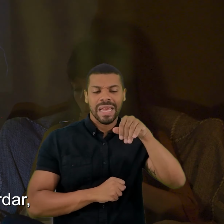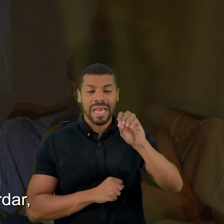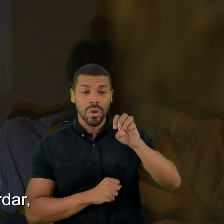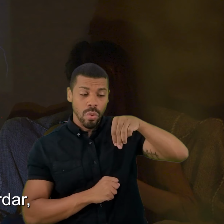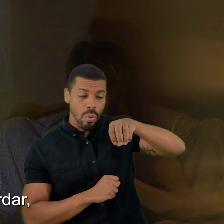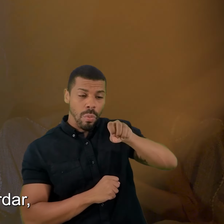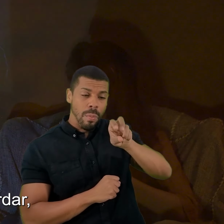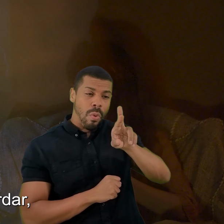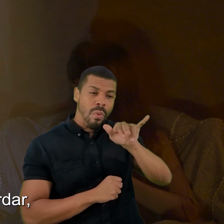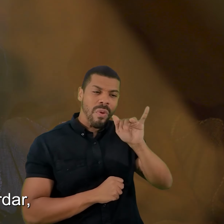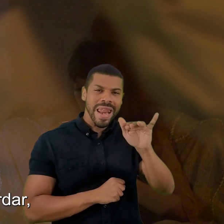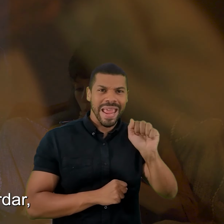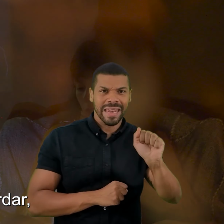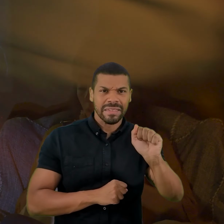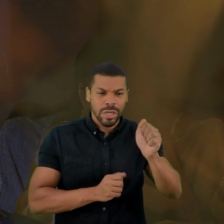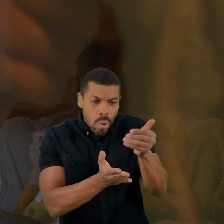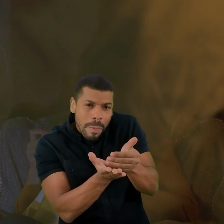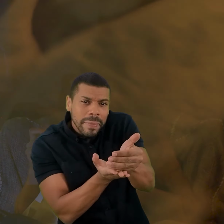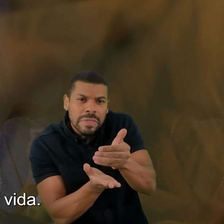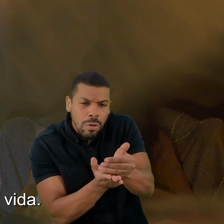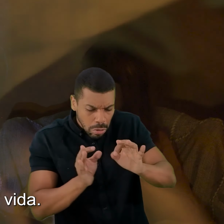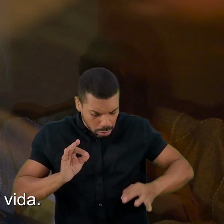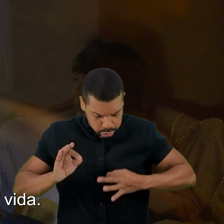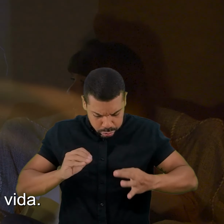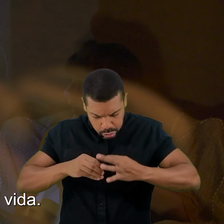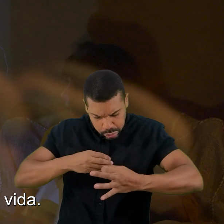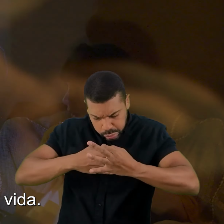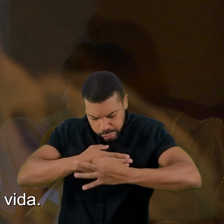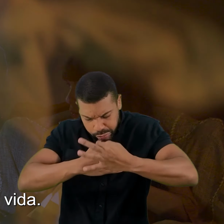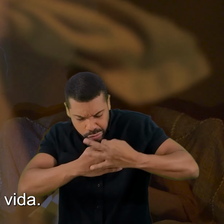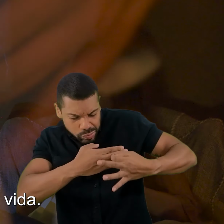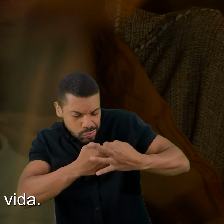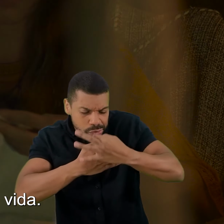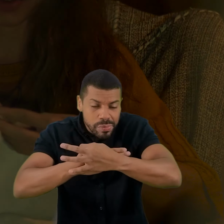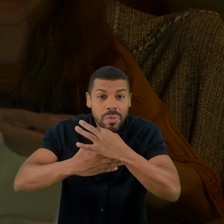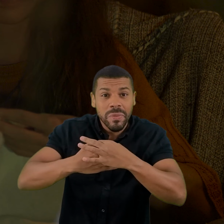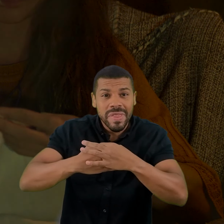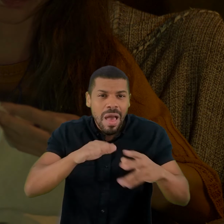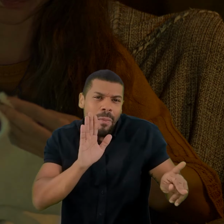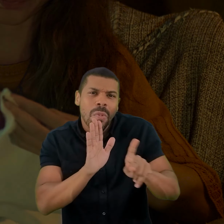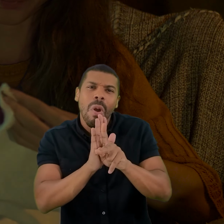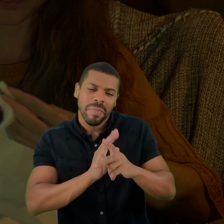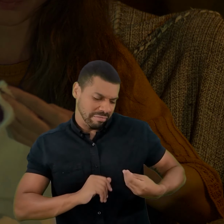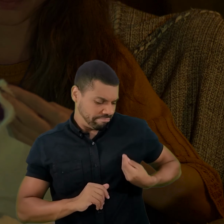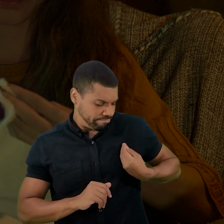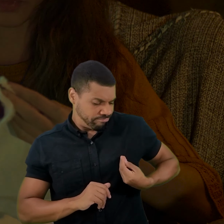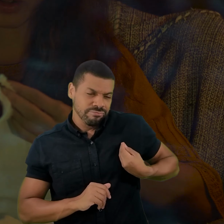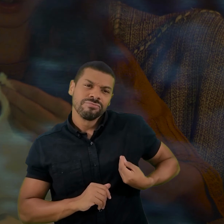que Bispo começou a criar e abordar, fazendo um relicário da sua própria vida.